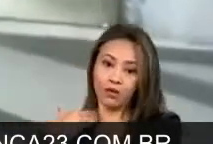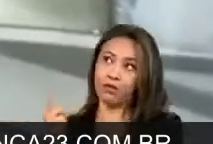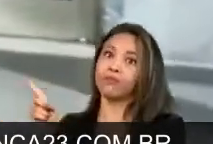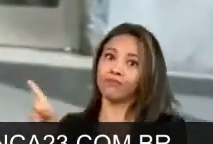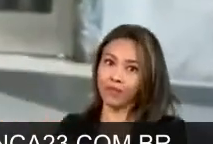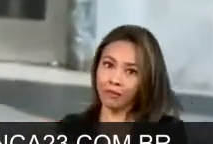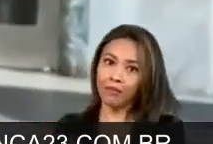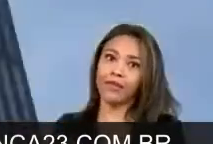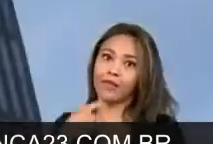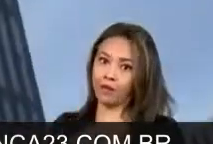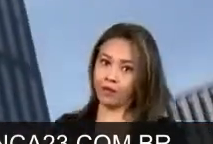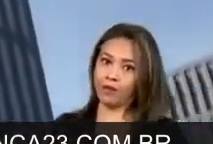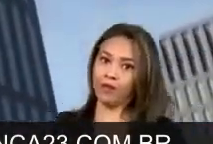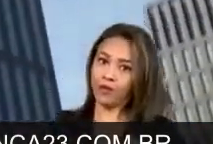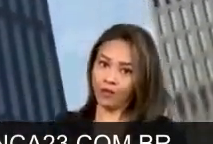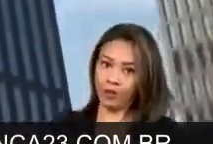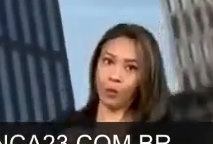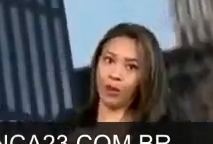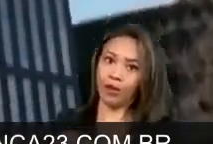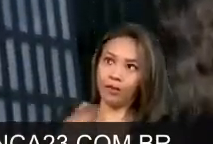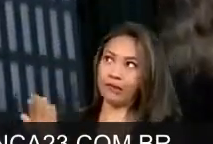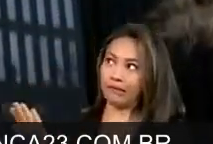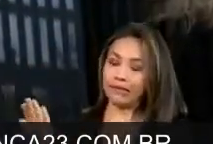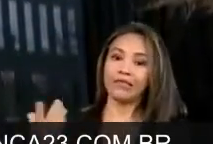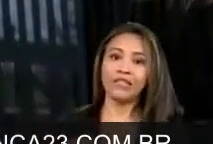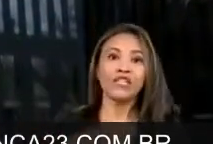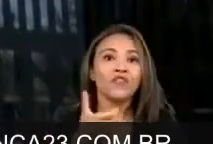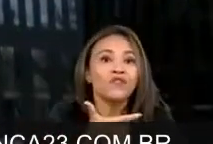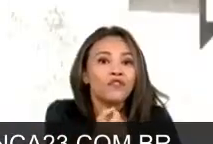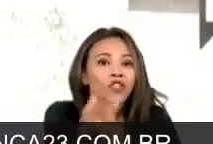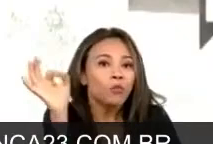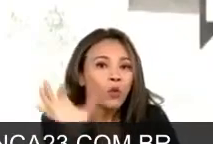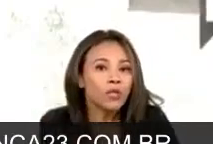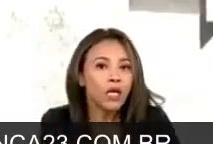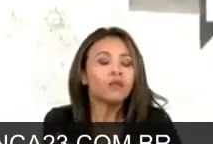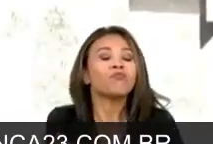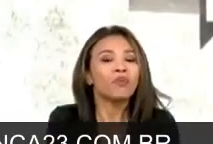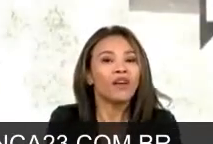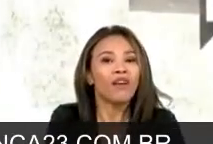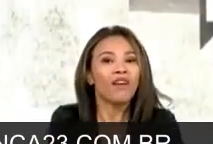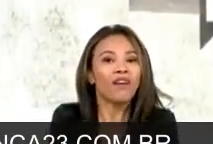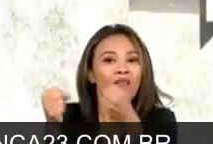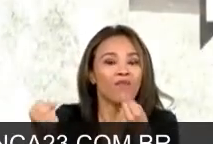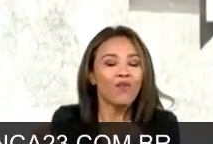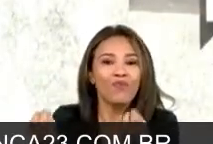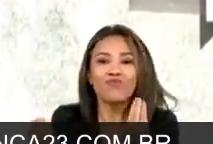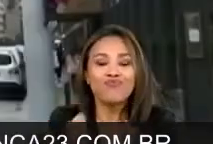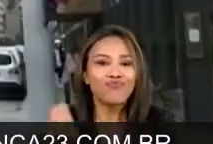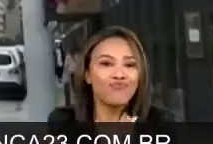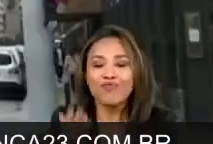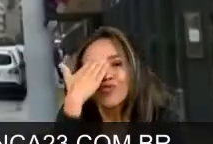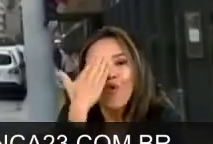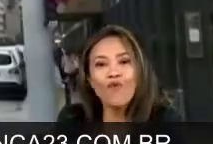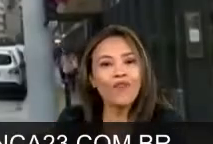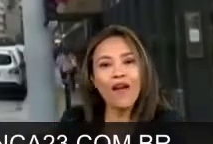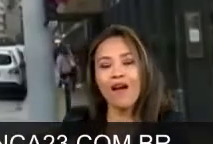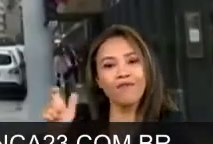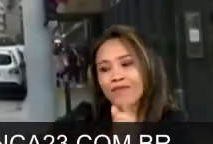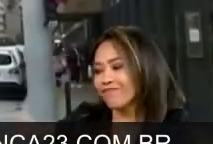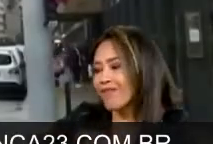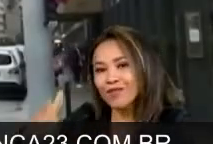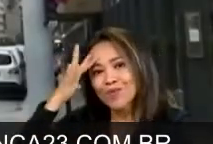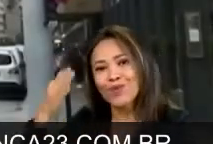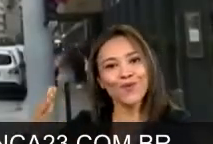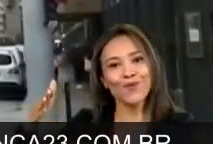suas ações despencarem mais de 20% após uma quebra de confiança dos correntistas. A instabilidade